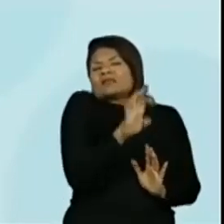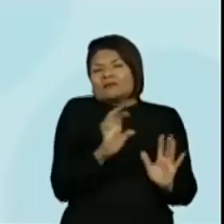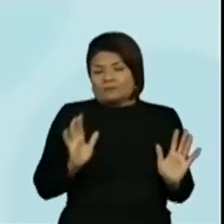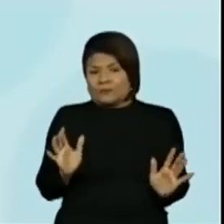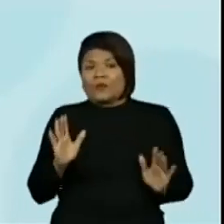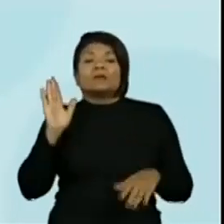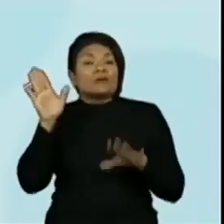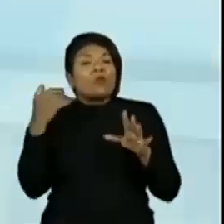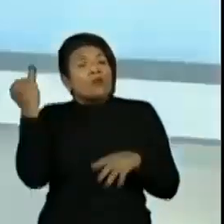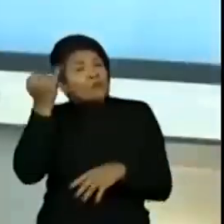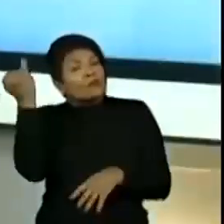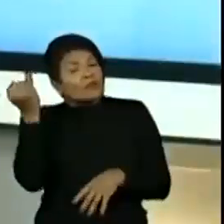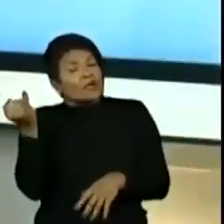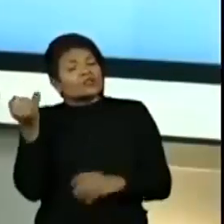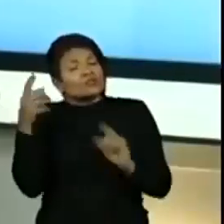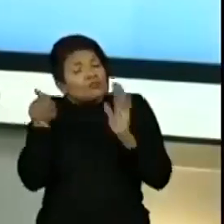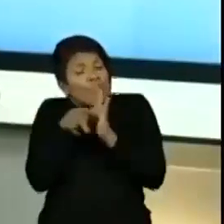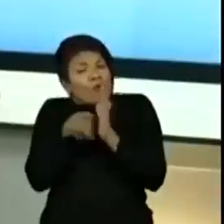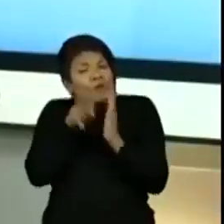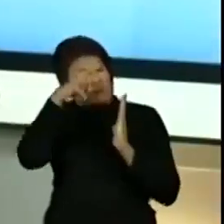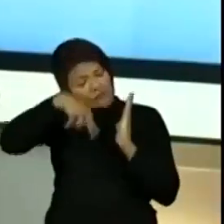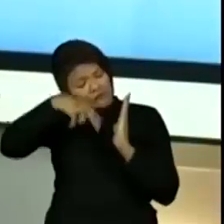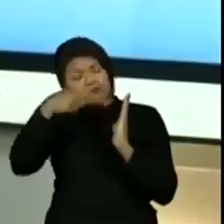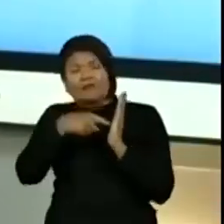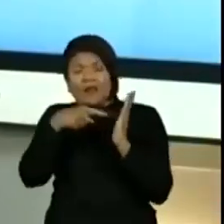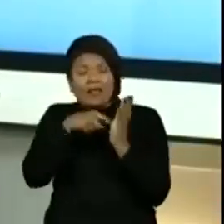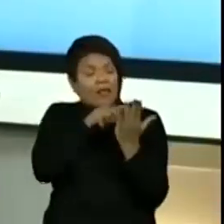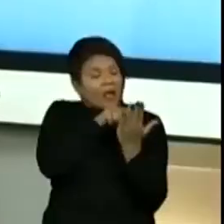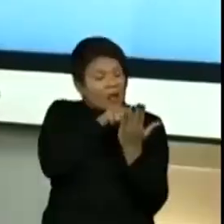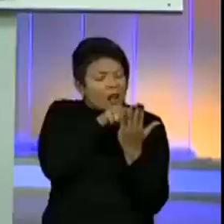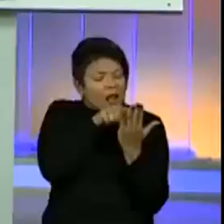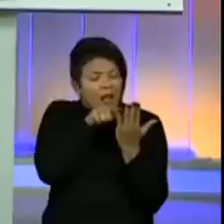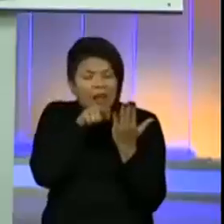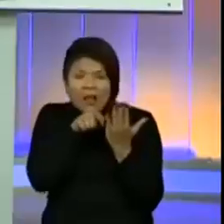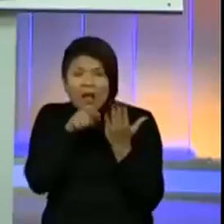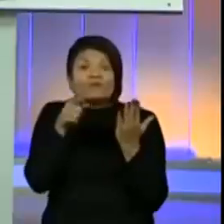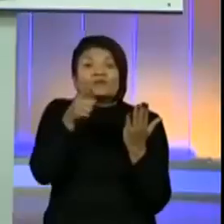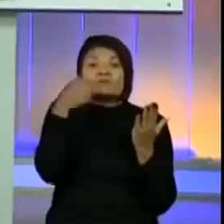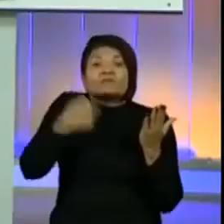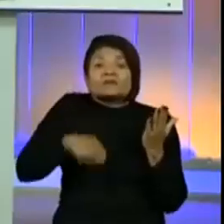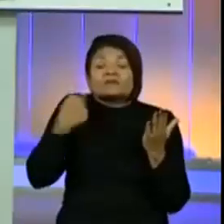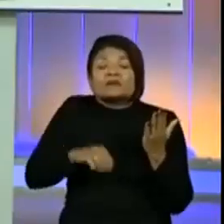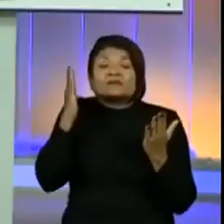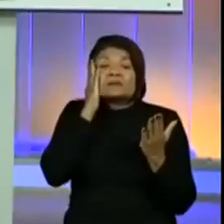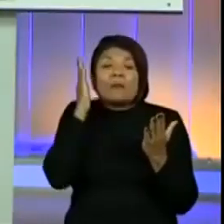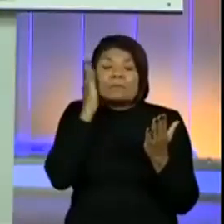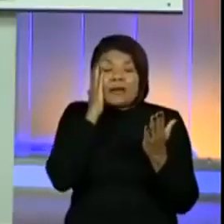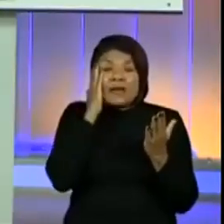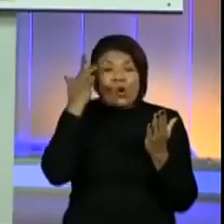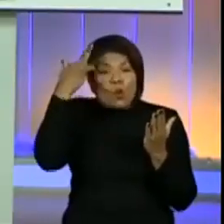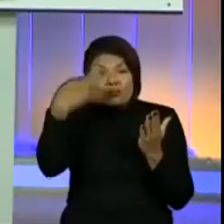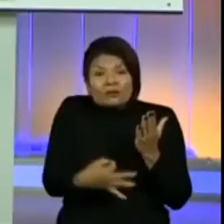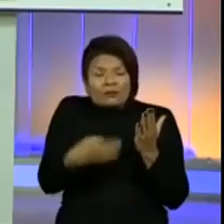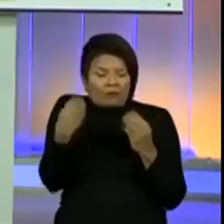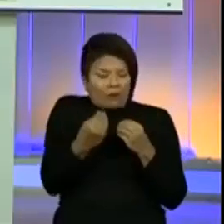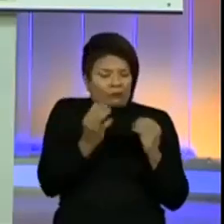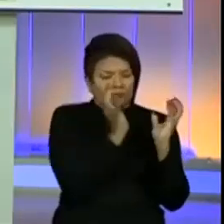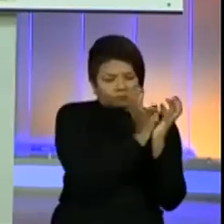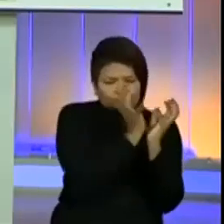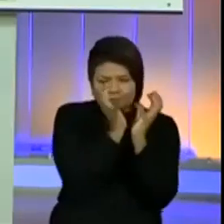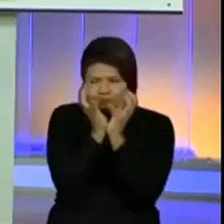própria leitura dos nossos numerais, ela precisa, né, dessa compreensão sobre